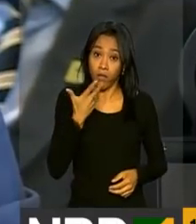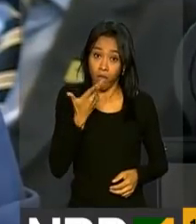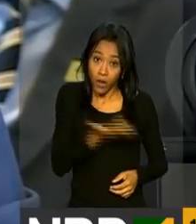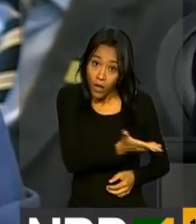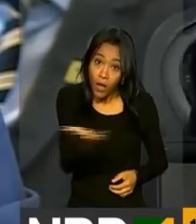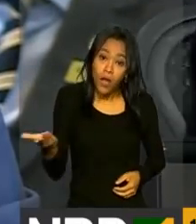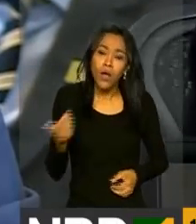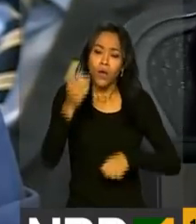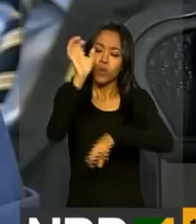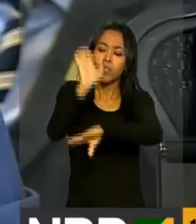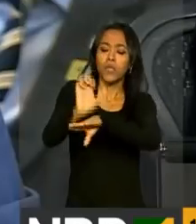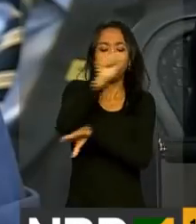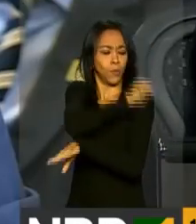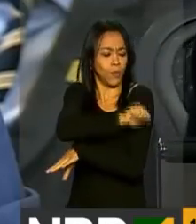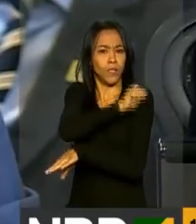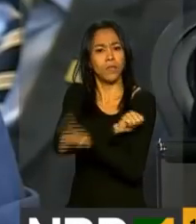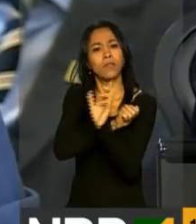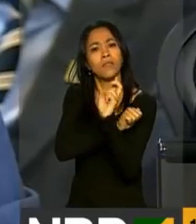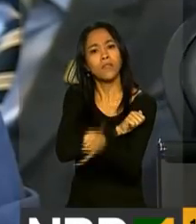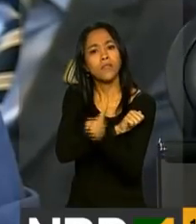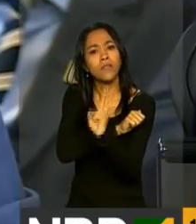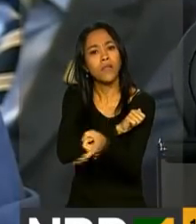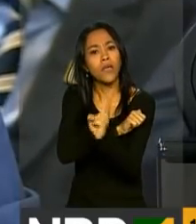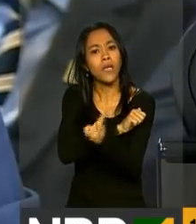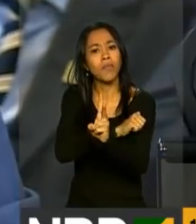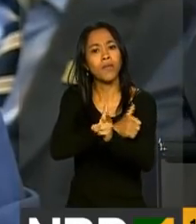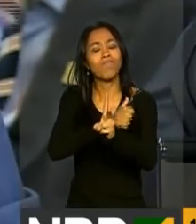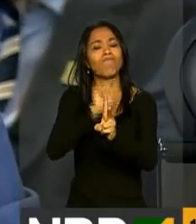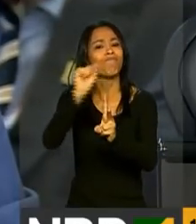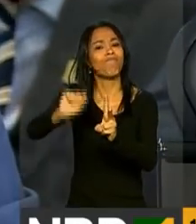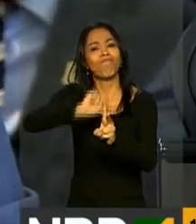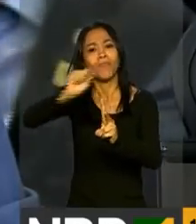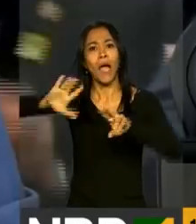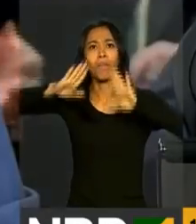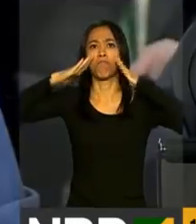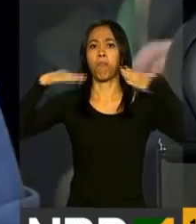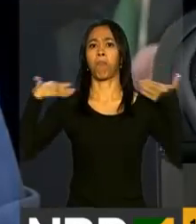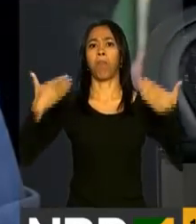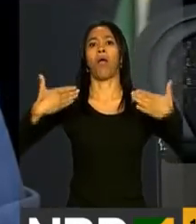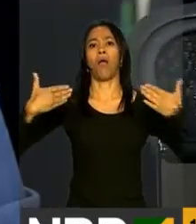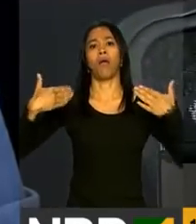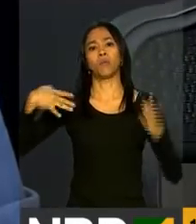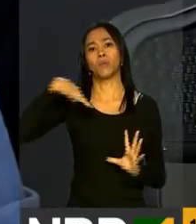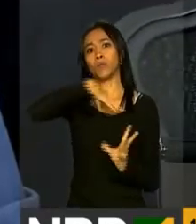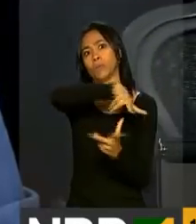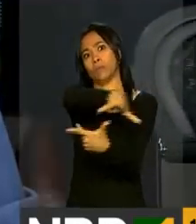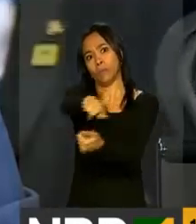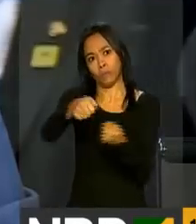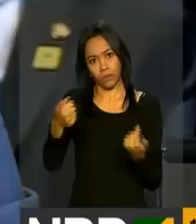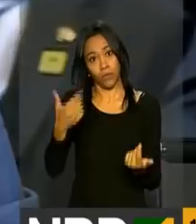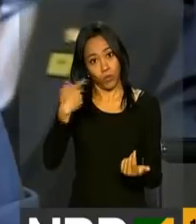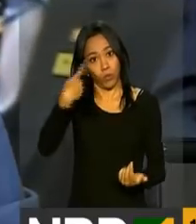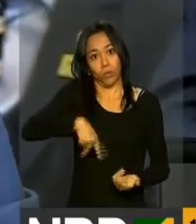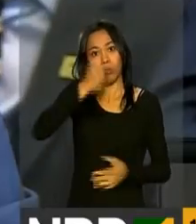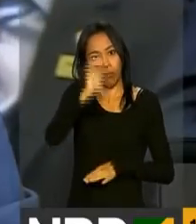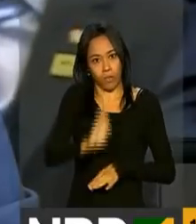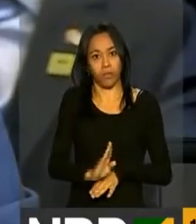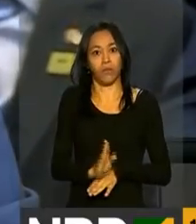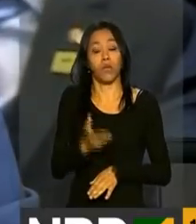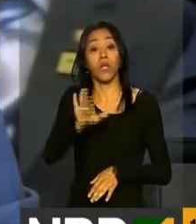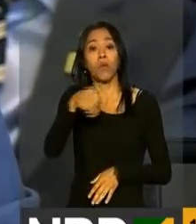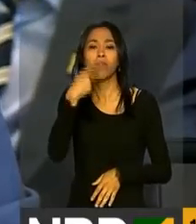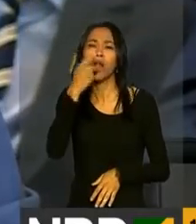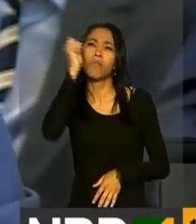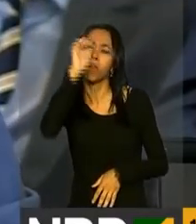sempre representou digamos assim uma uma fisionomia visível do nosso país é quando as pessoas falam do